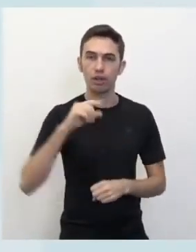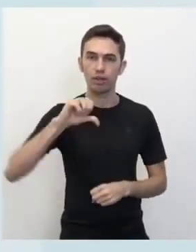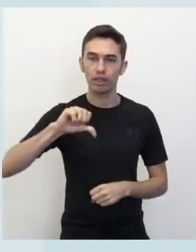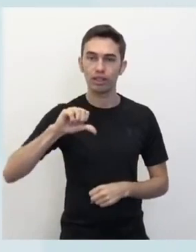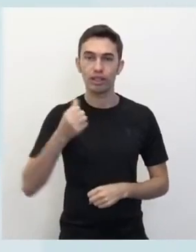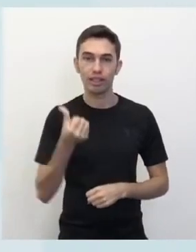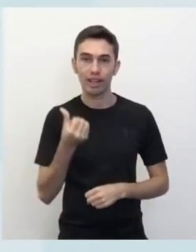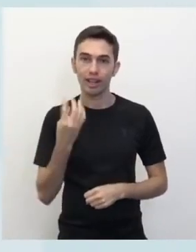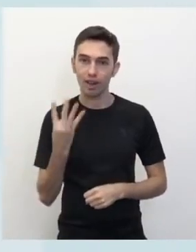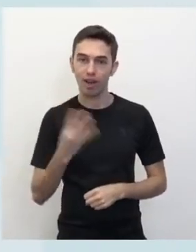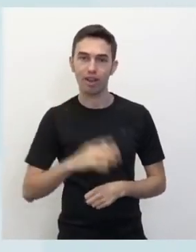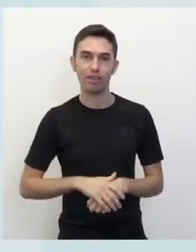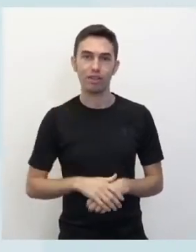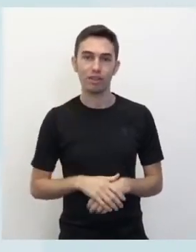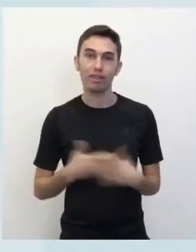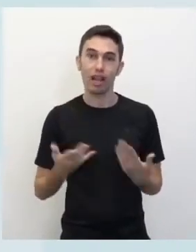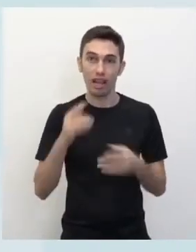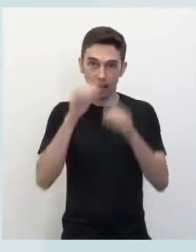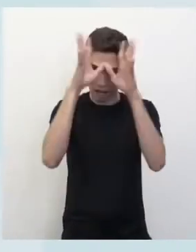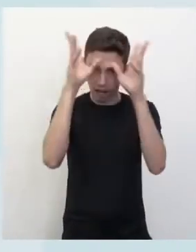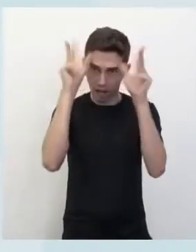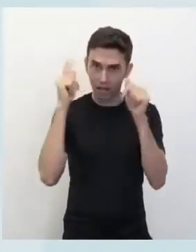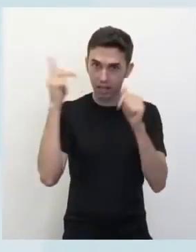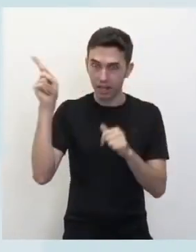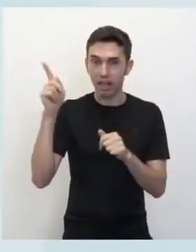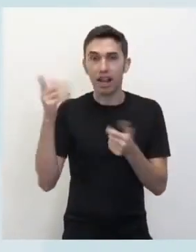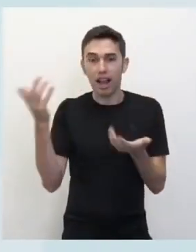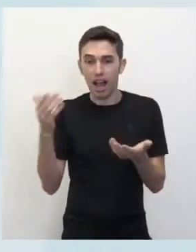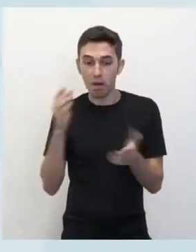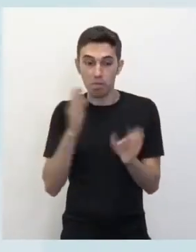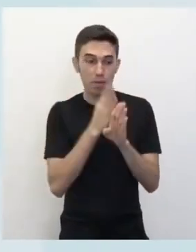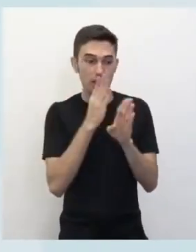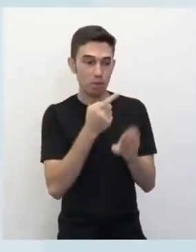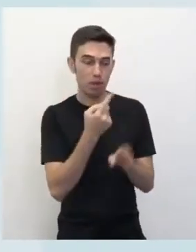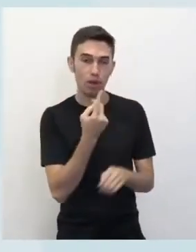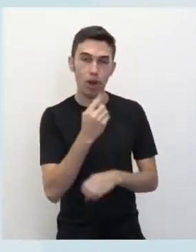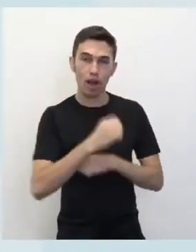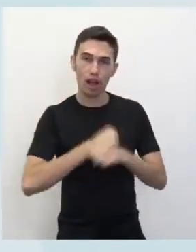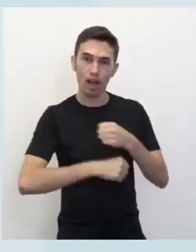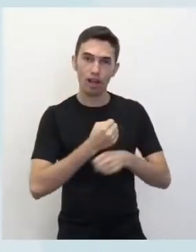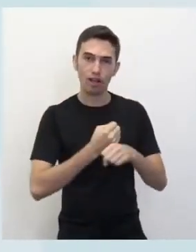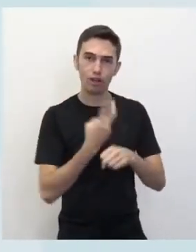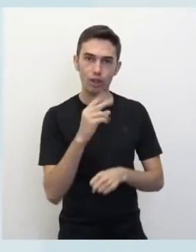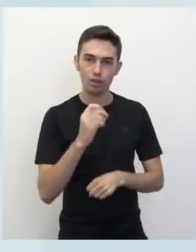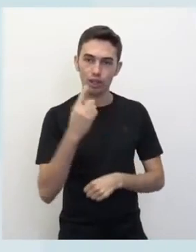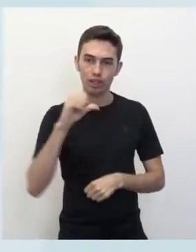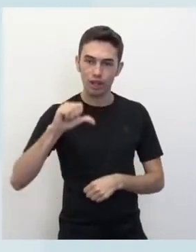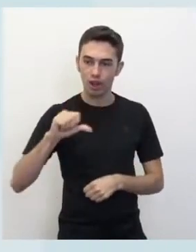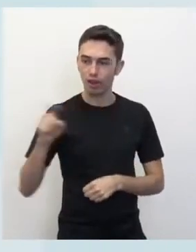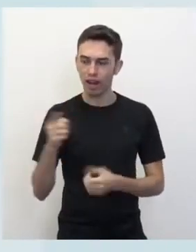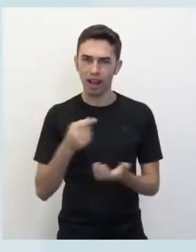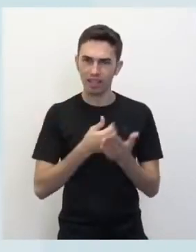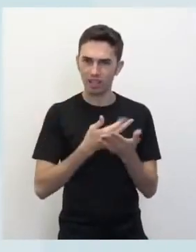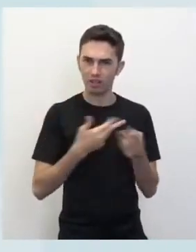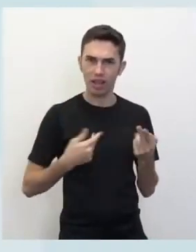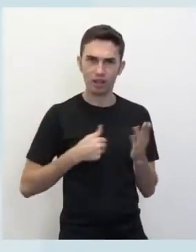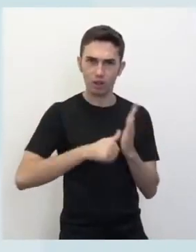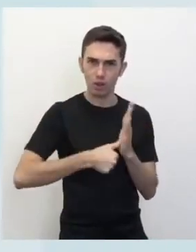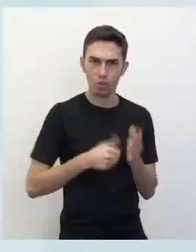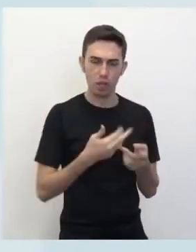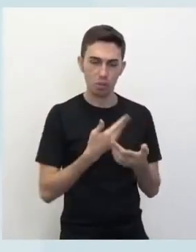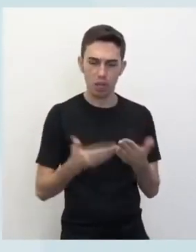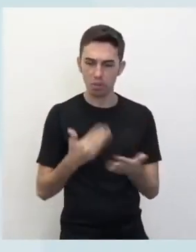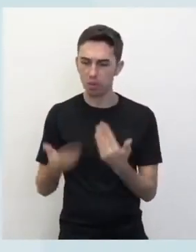1964. O acreano só percebeu o engano em 2019, quando perdeu alguns documentos como RG e